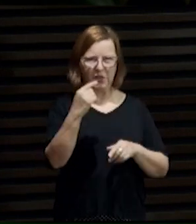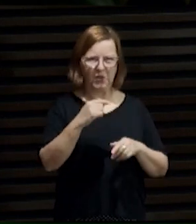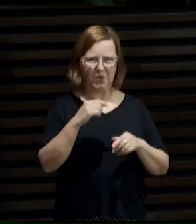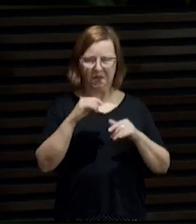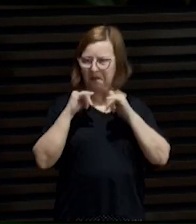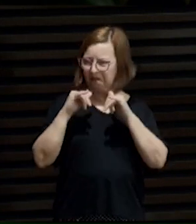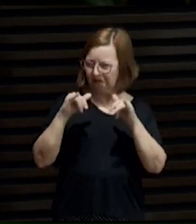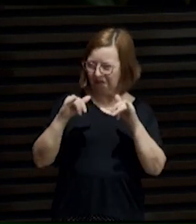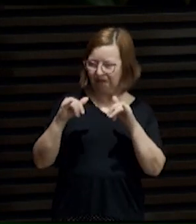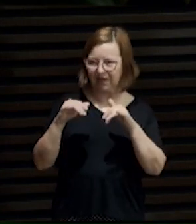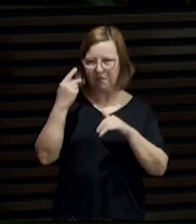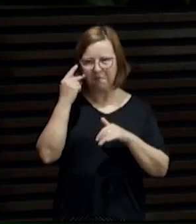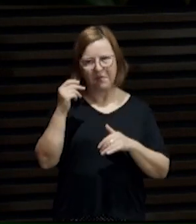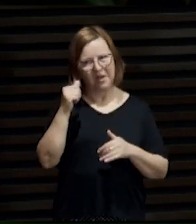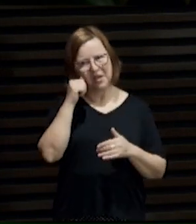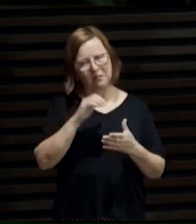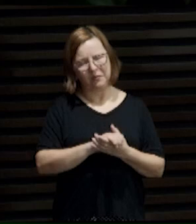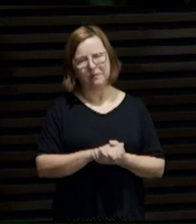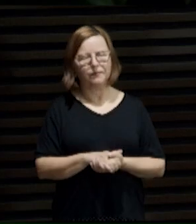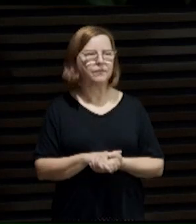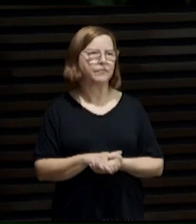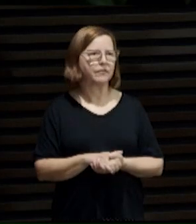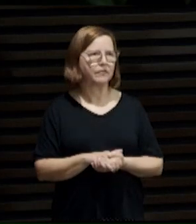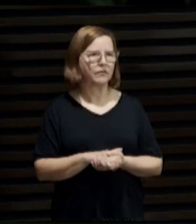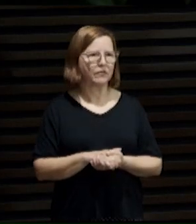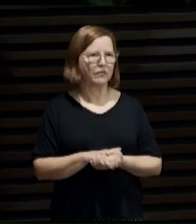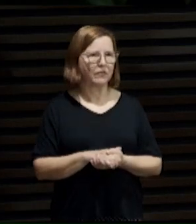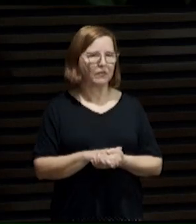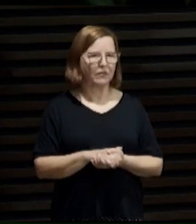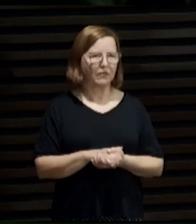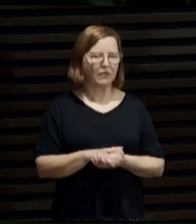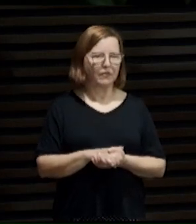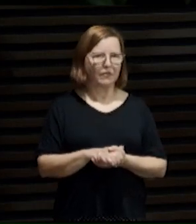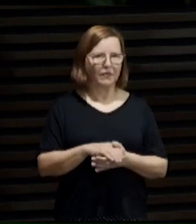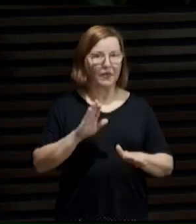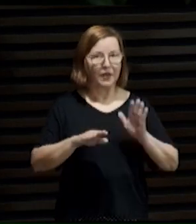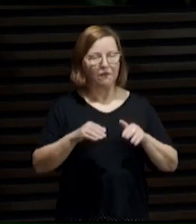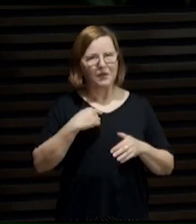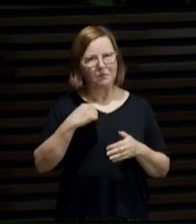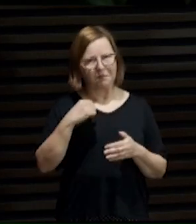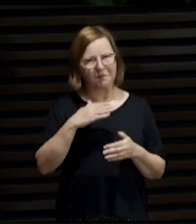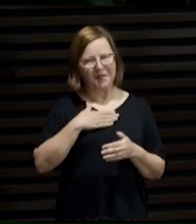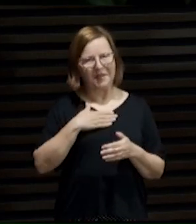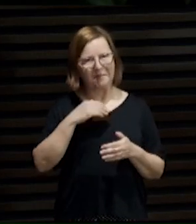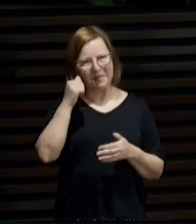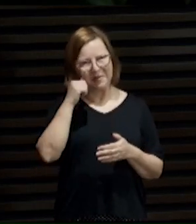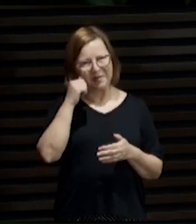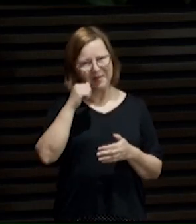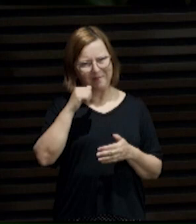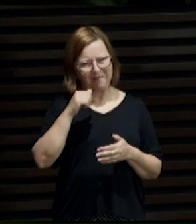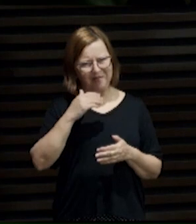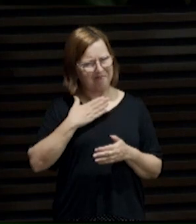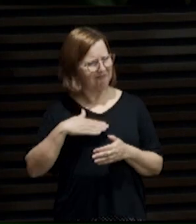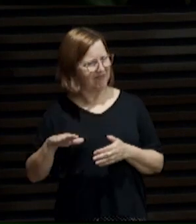Eu vou criar na minha esposa talvez até uma aversão, porque é tanto problema. A natureza da mulher não